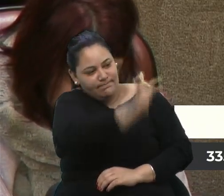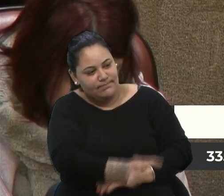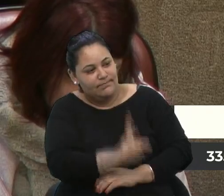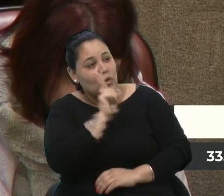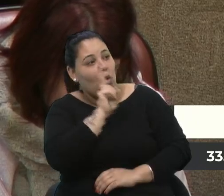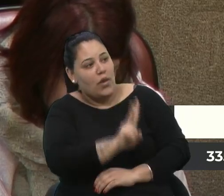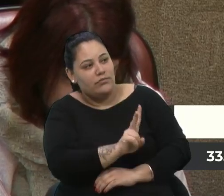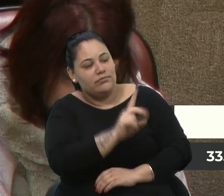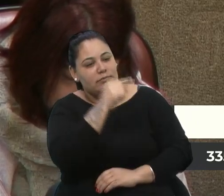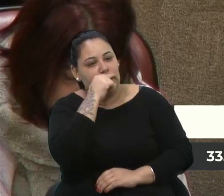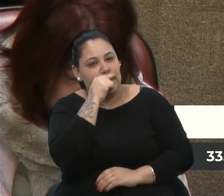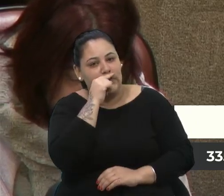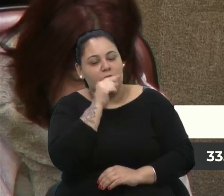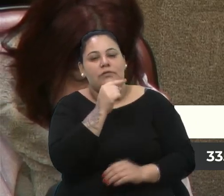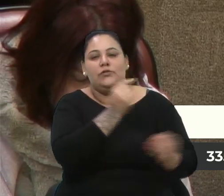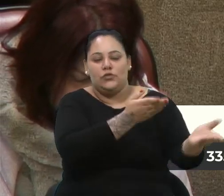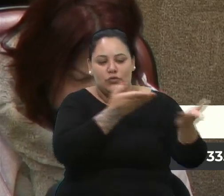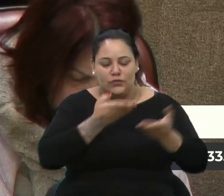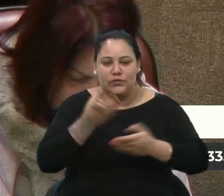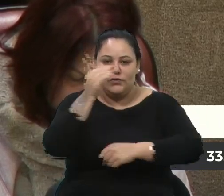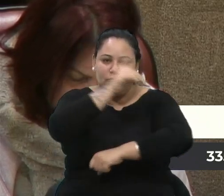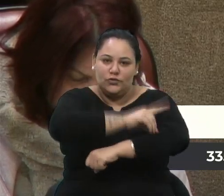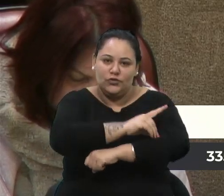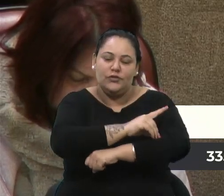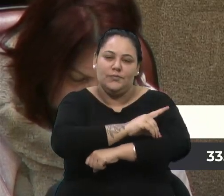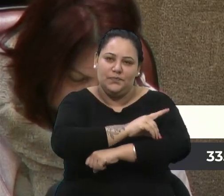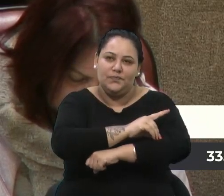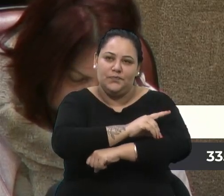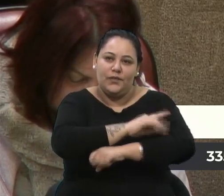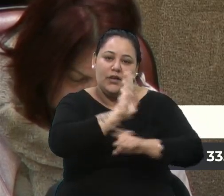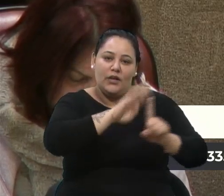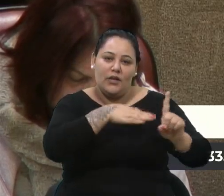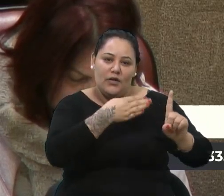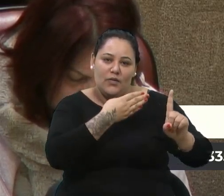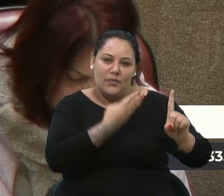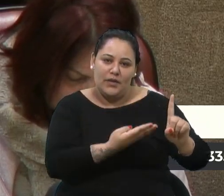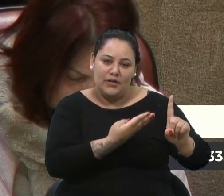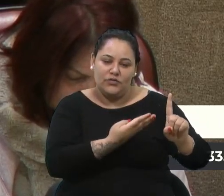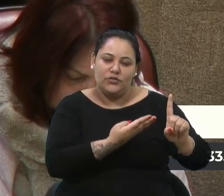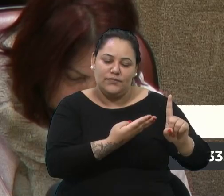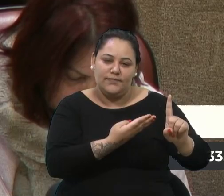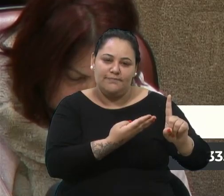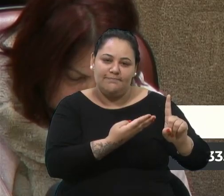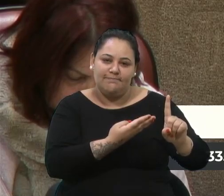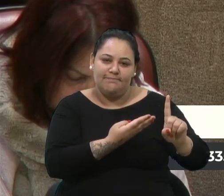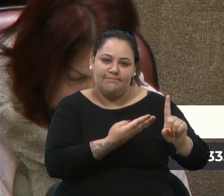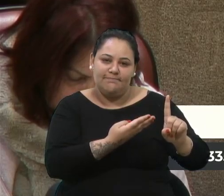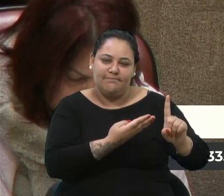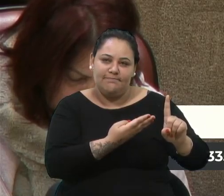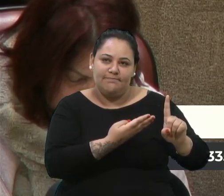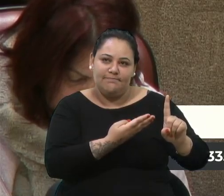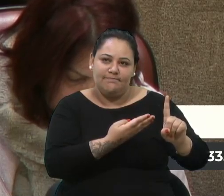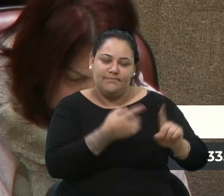seus convidados que estarão no dia da sessão solene de homenagem ao,